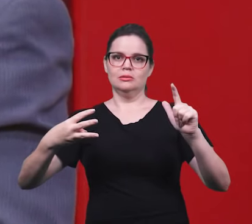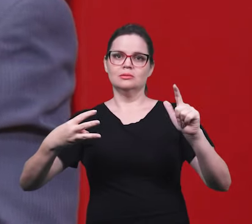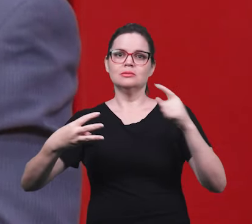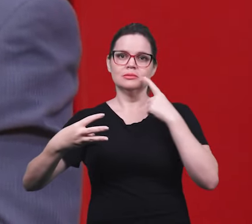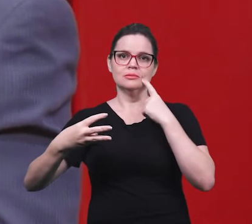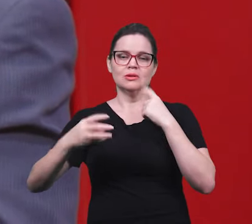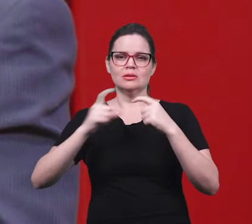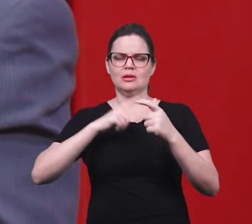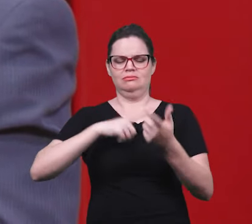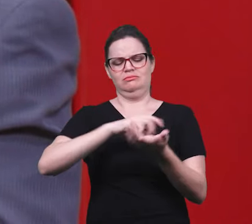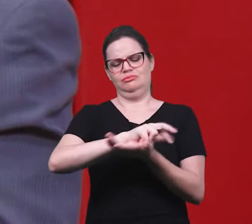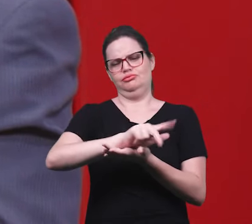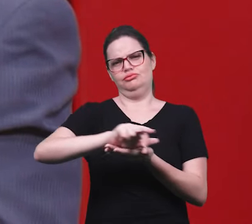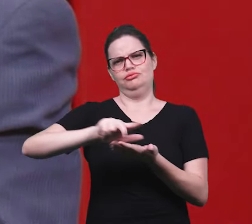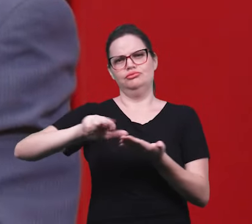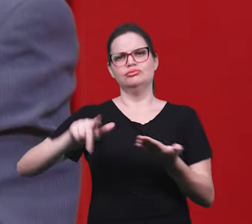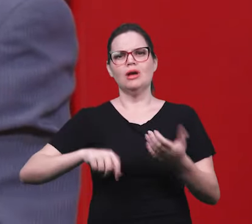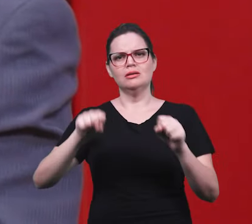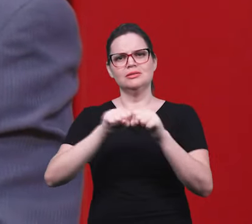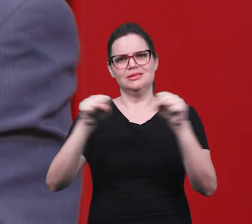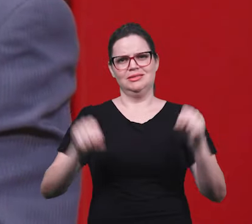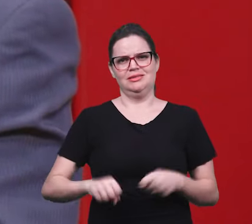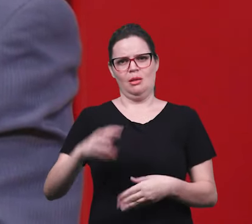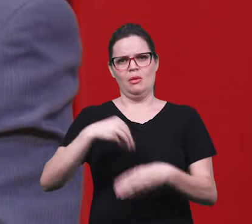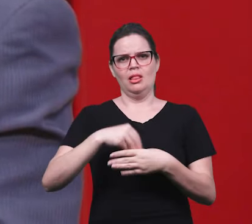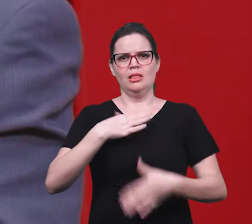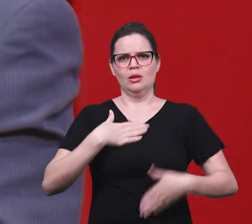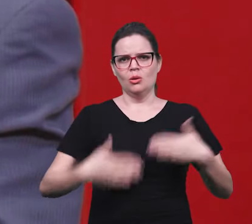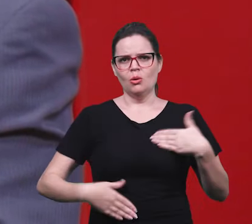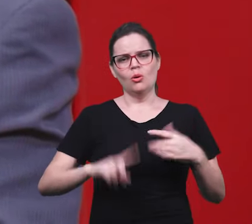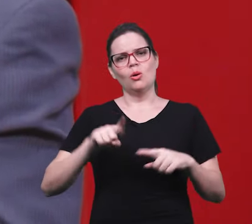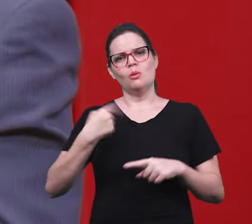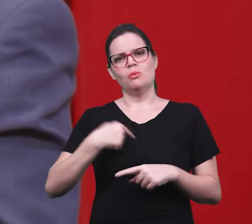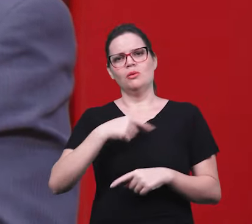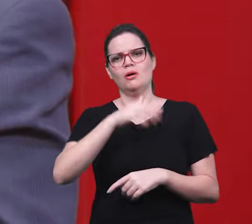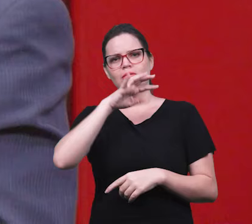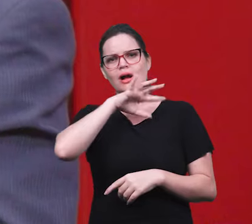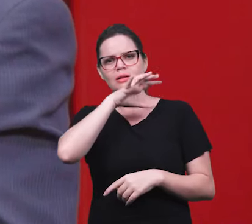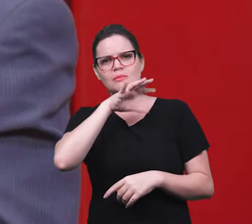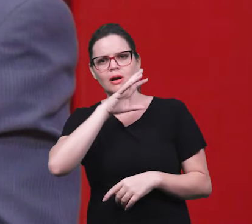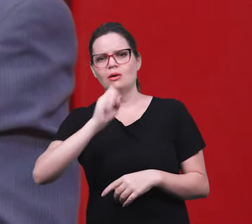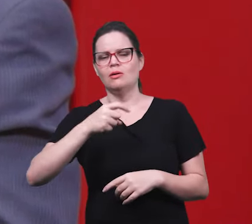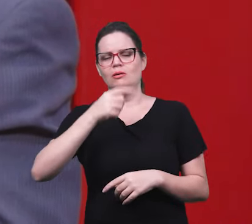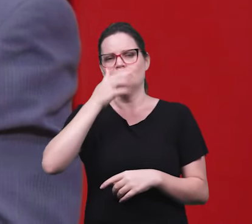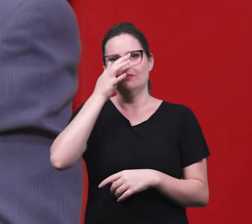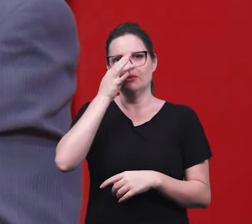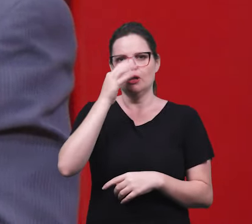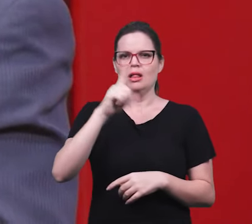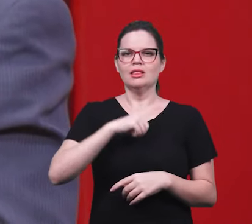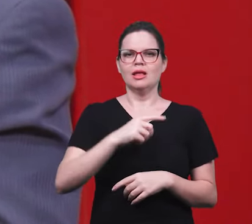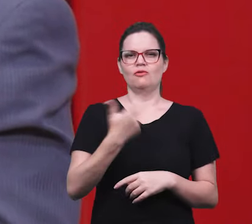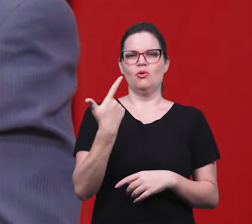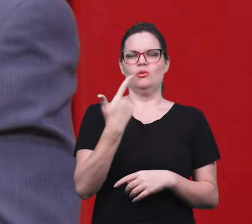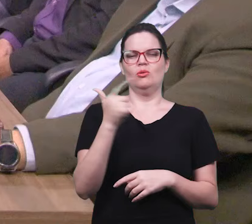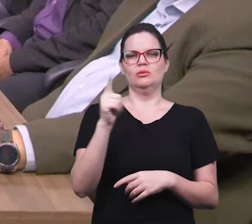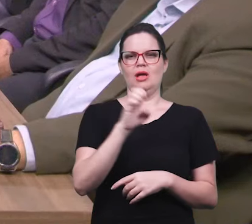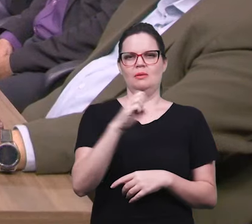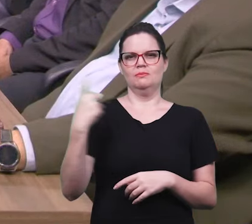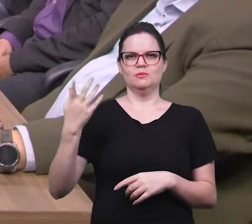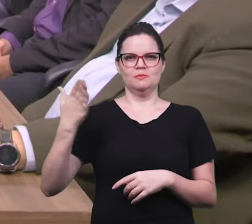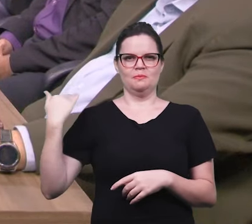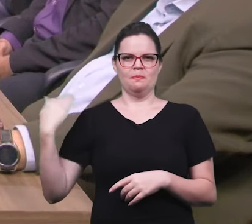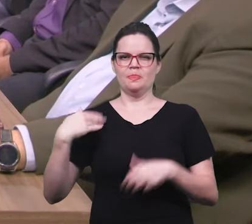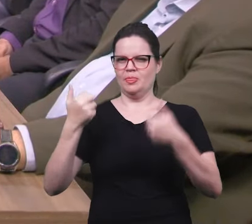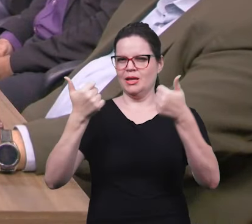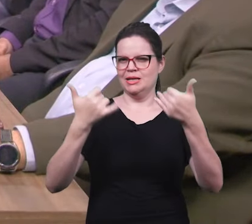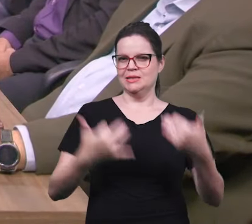e a gente teve até um episódio um tempo atrás com a doutora Gislane, ela explicou isso de uma forma muito precisa,